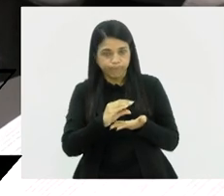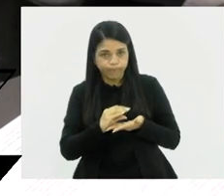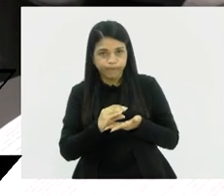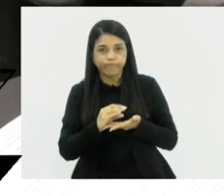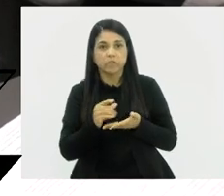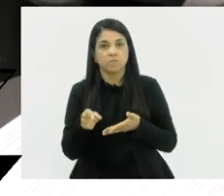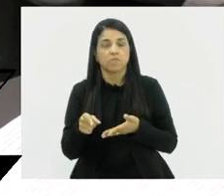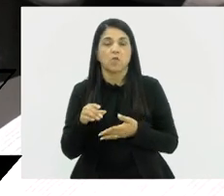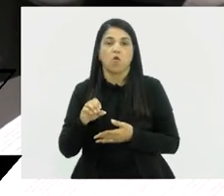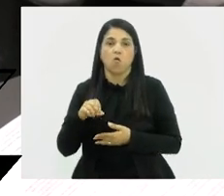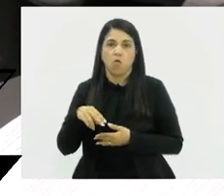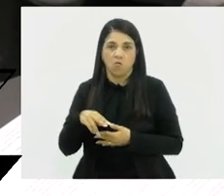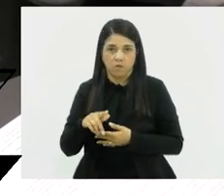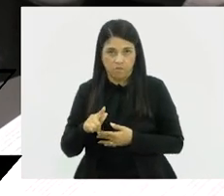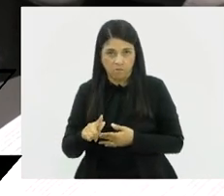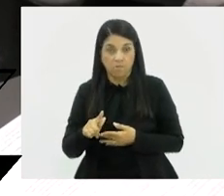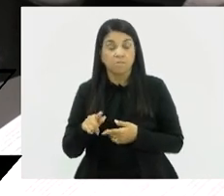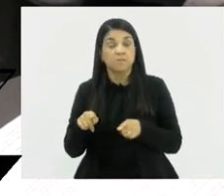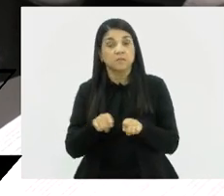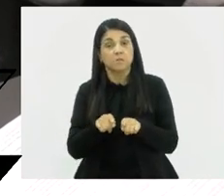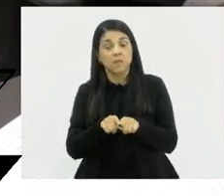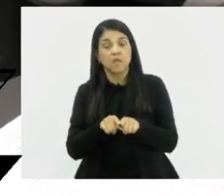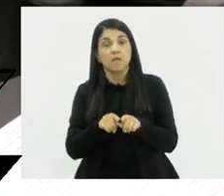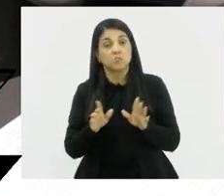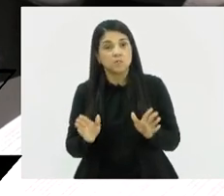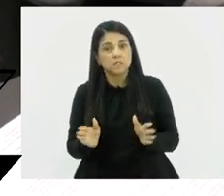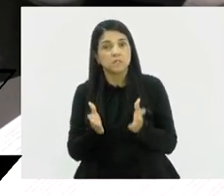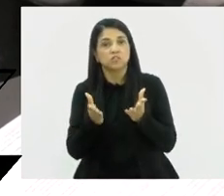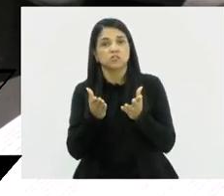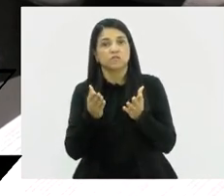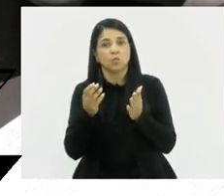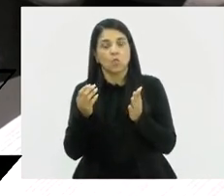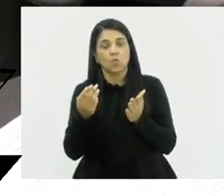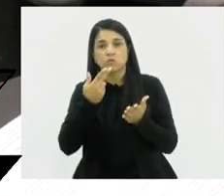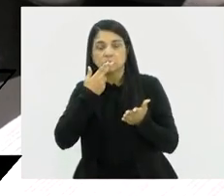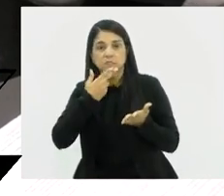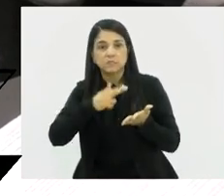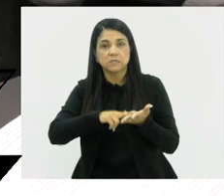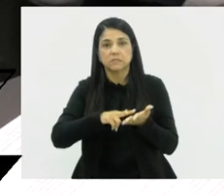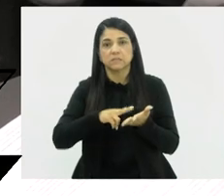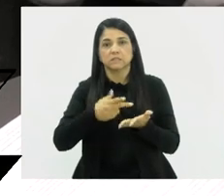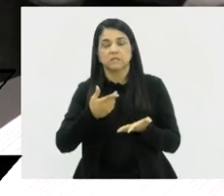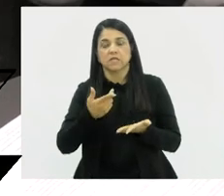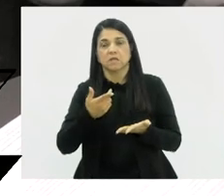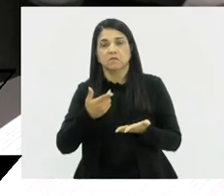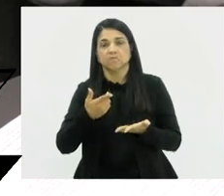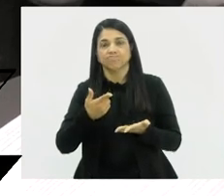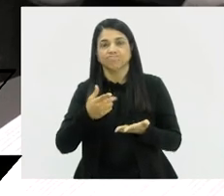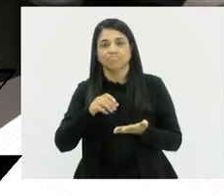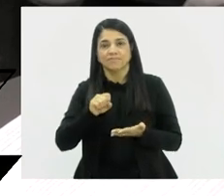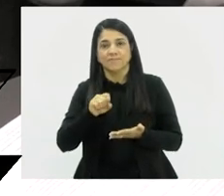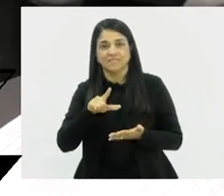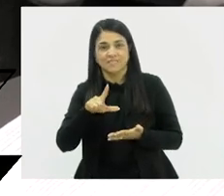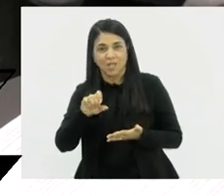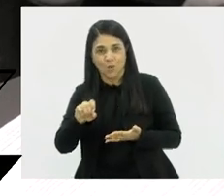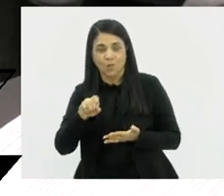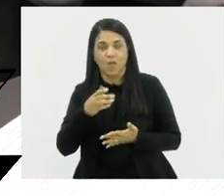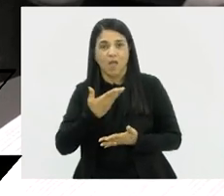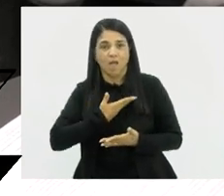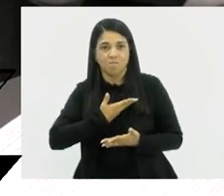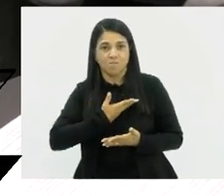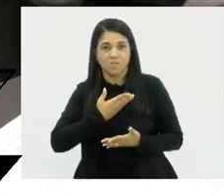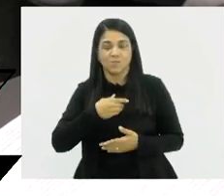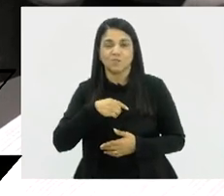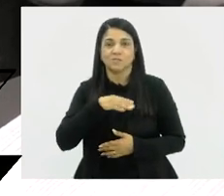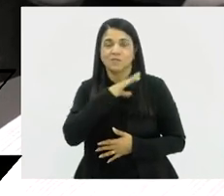verba para essas ONGs, mas se pensar num incentivo, como um selo amigo dos animais que já existe, né, no